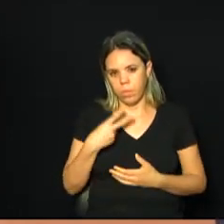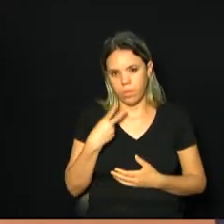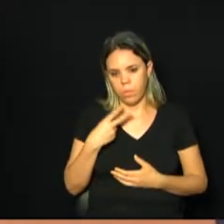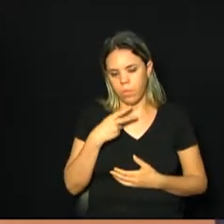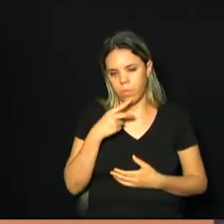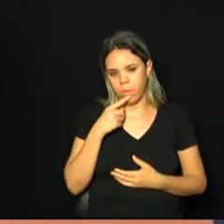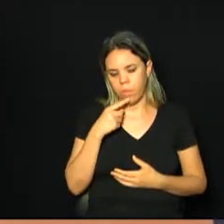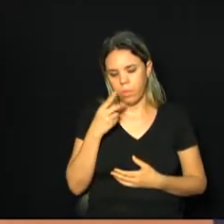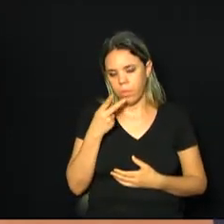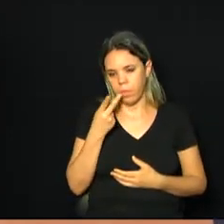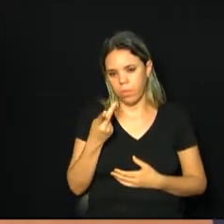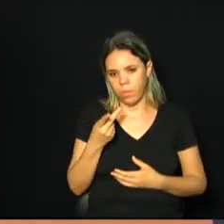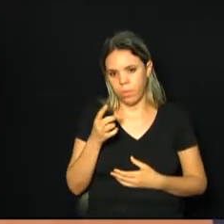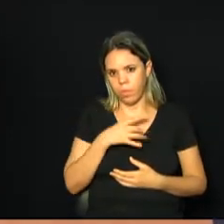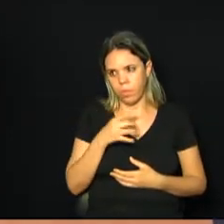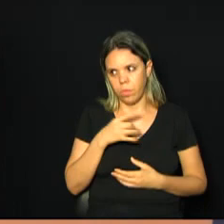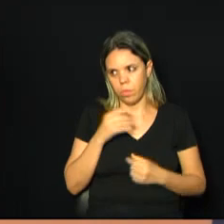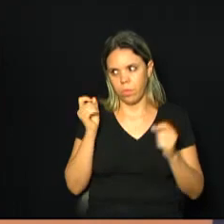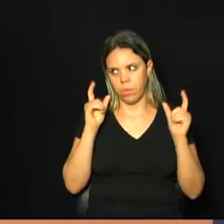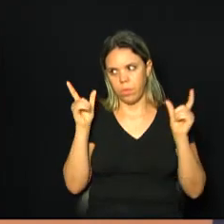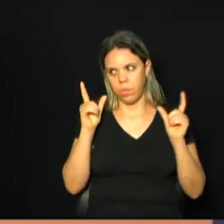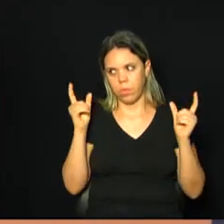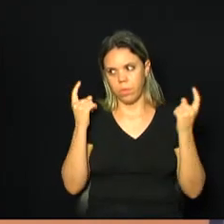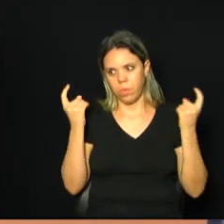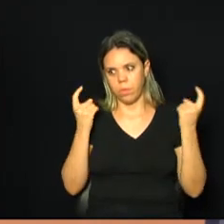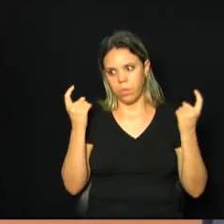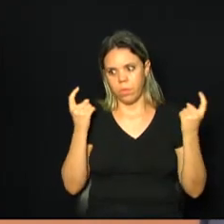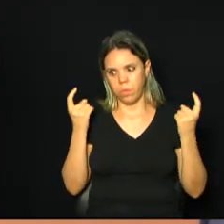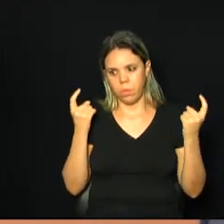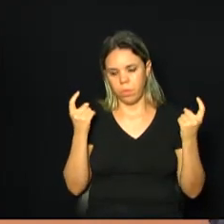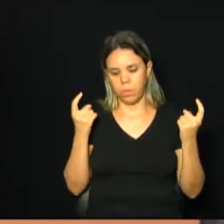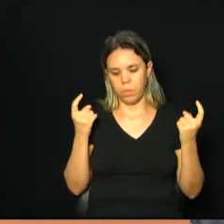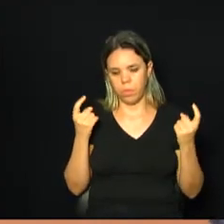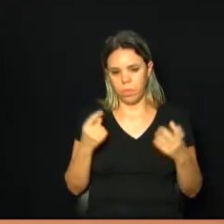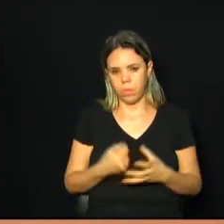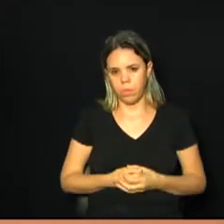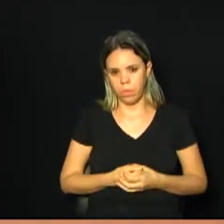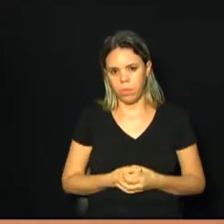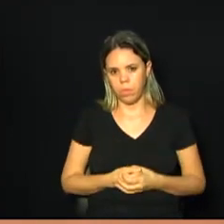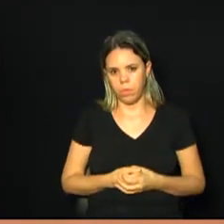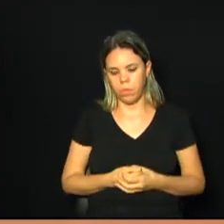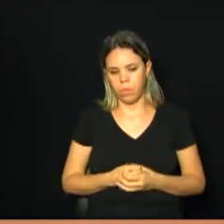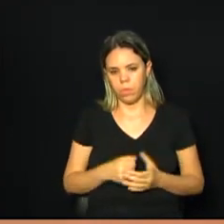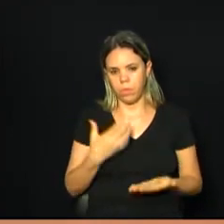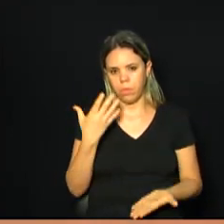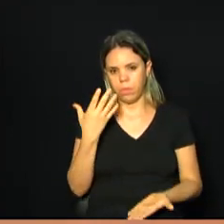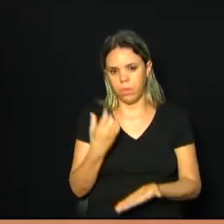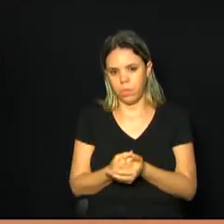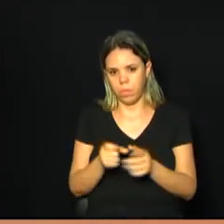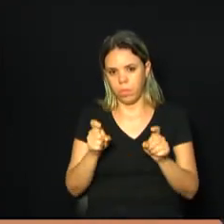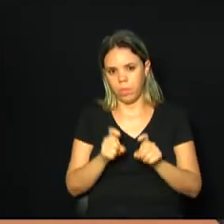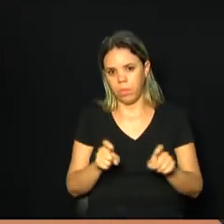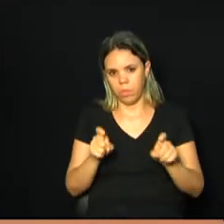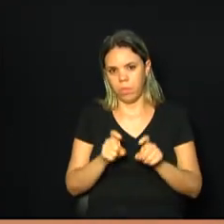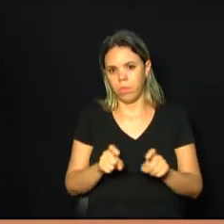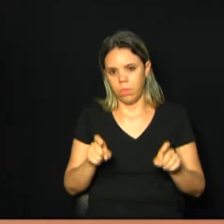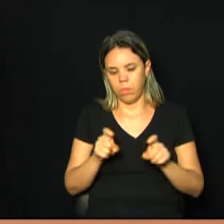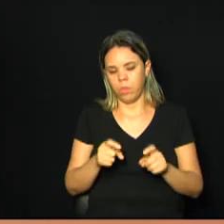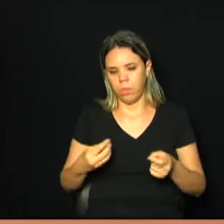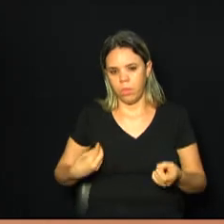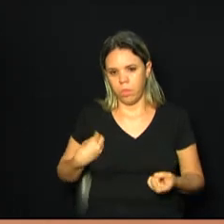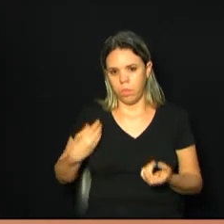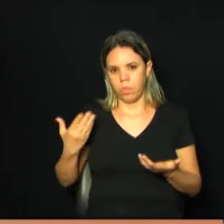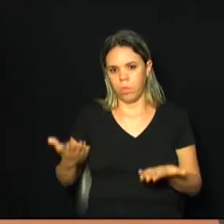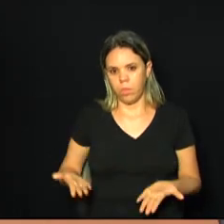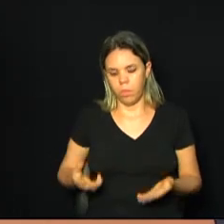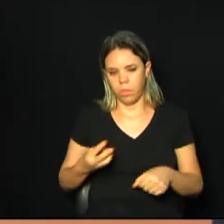disse aqui, dá um certo medo. Entendeu? Tá. De a gente armazenar dados, de a gente estar aqui com